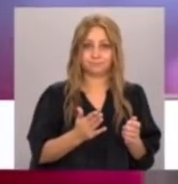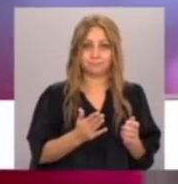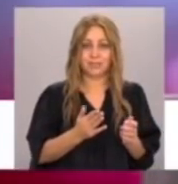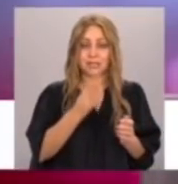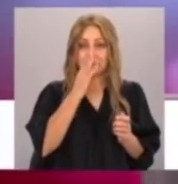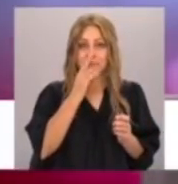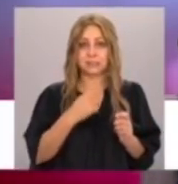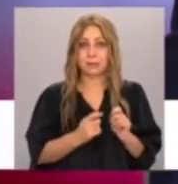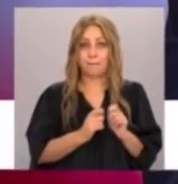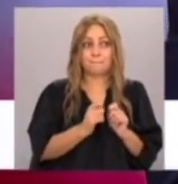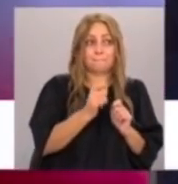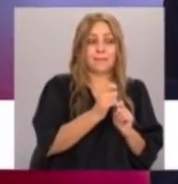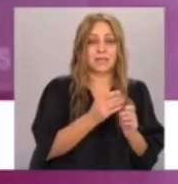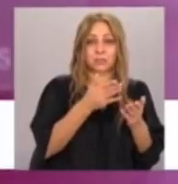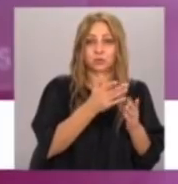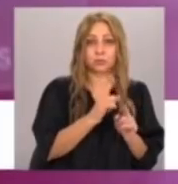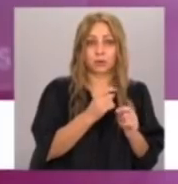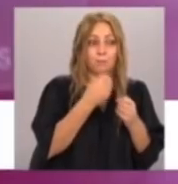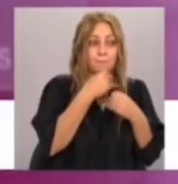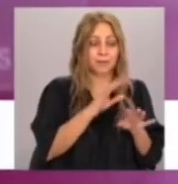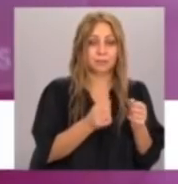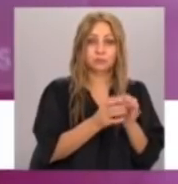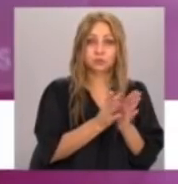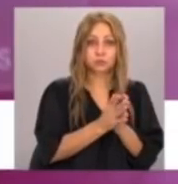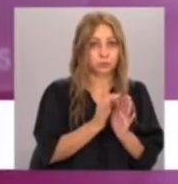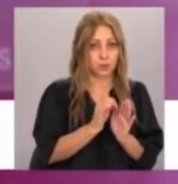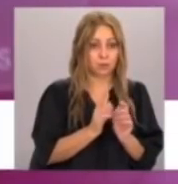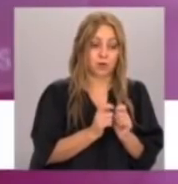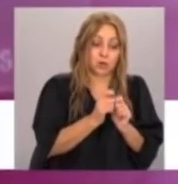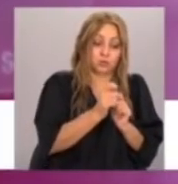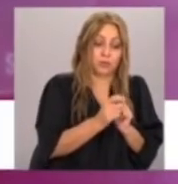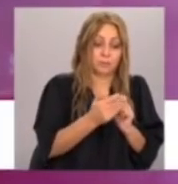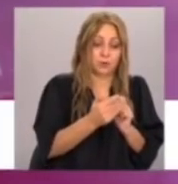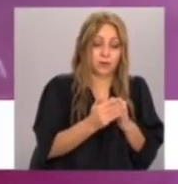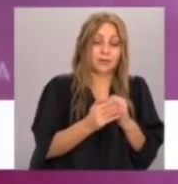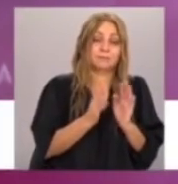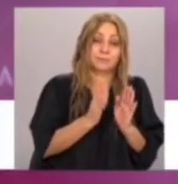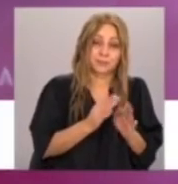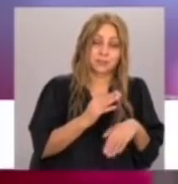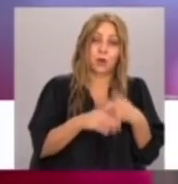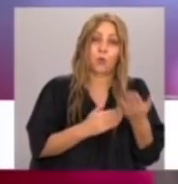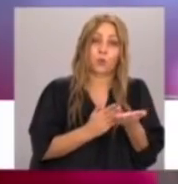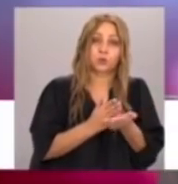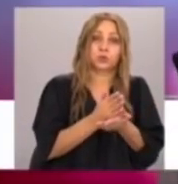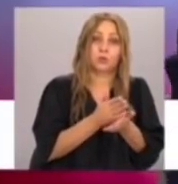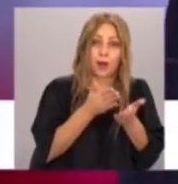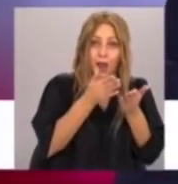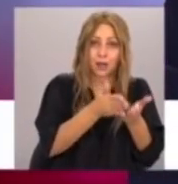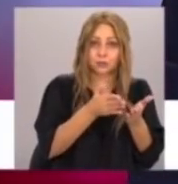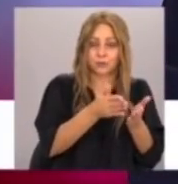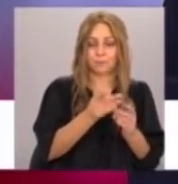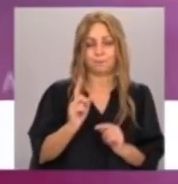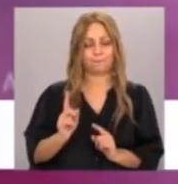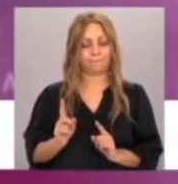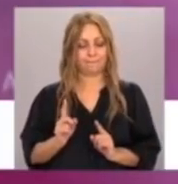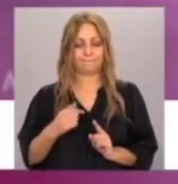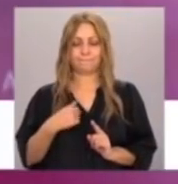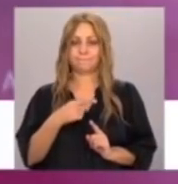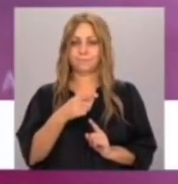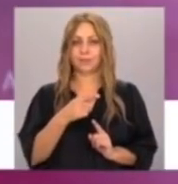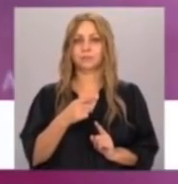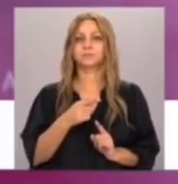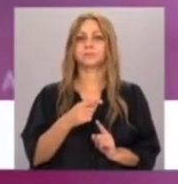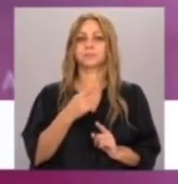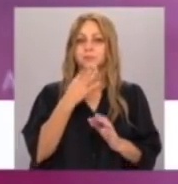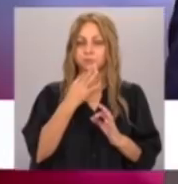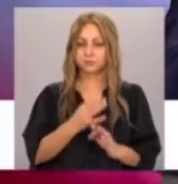eu quero que tu já cometemos e não ele não é uma grande Socorro então é uma soluções acordo com a Petrobras mais um que estais Ficamos felizes acordo porque dizer tão cedo